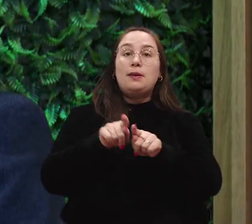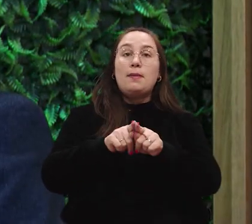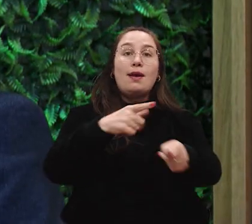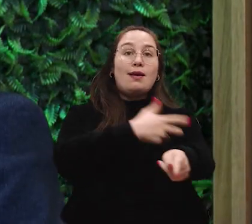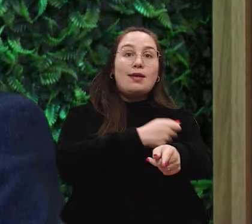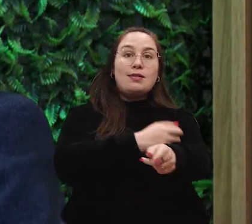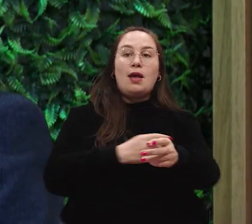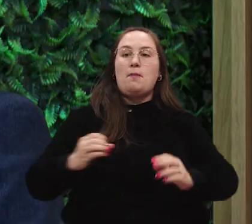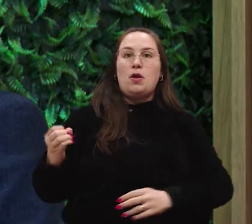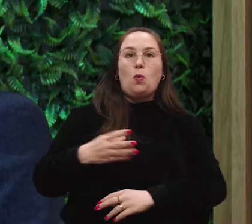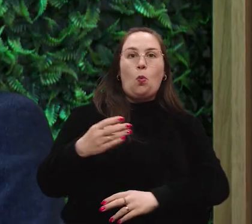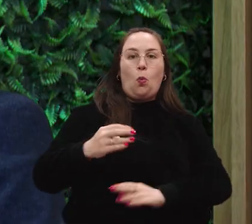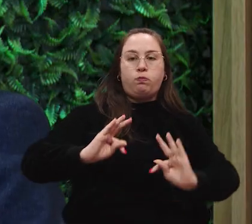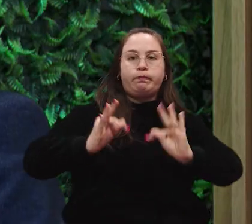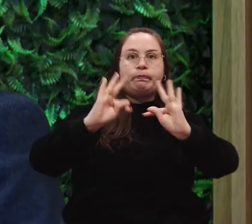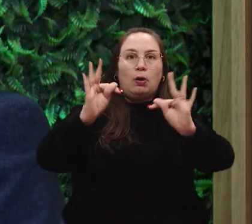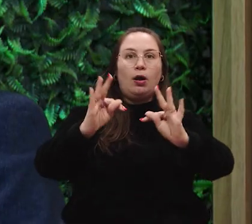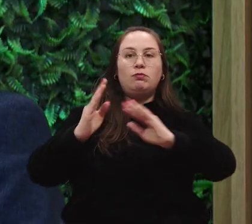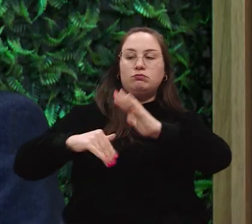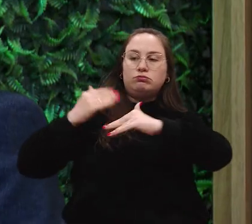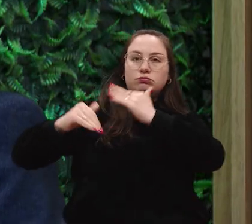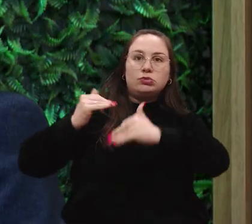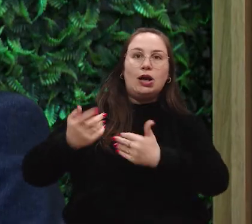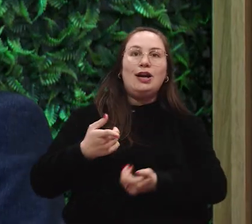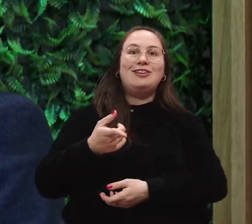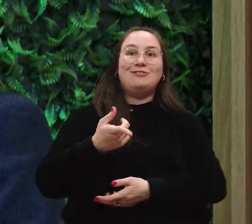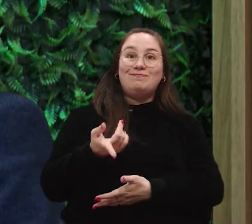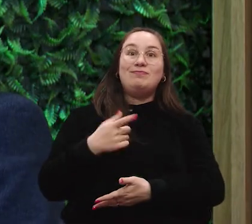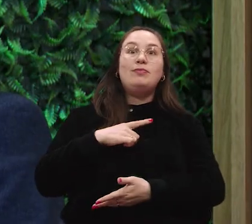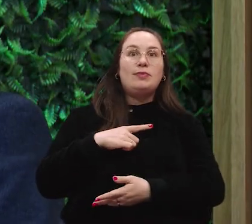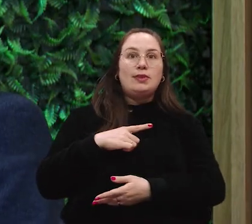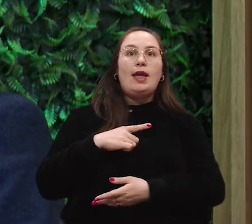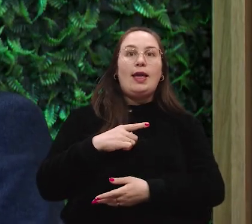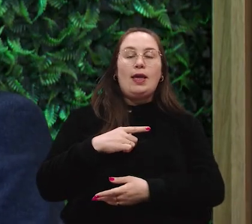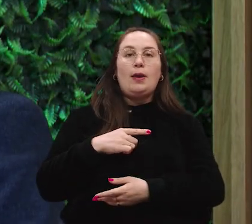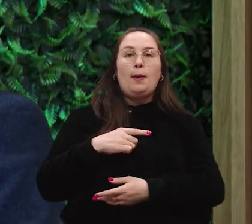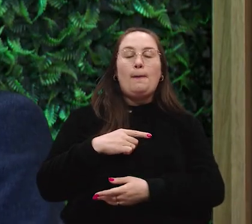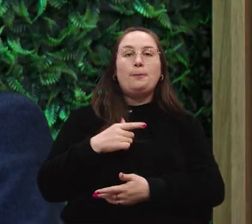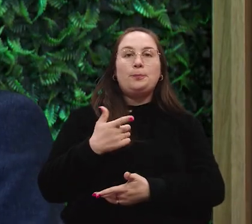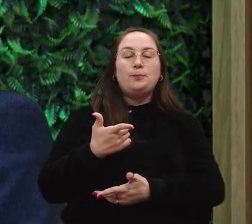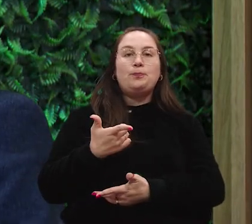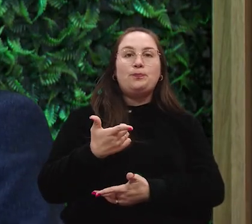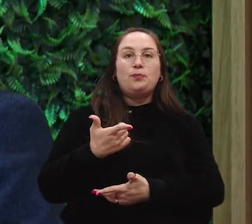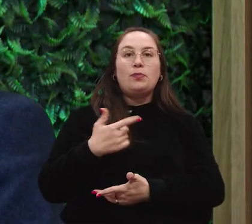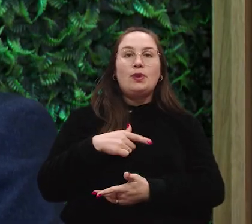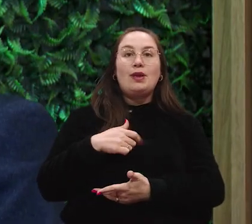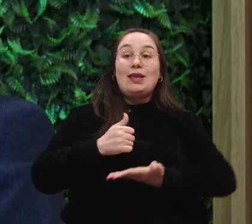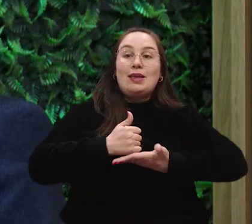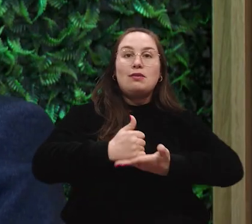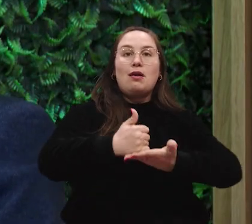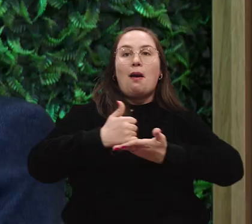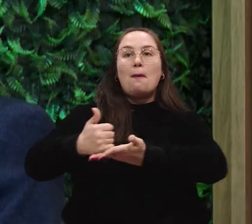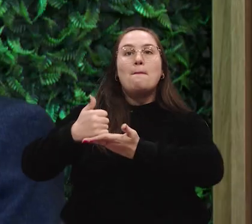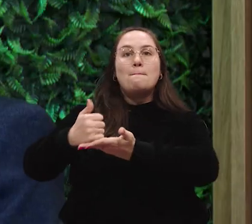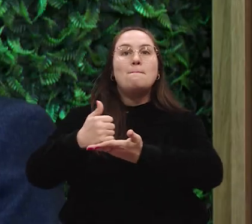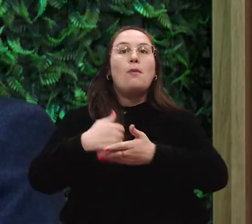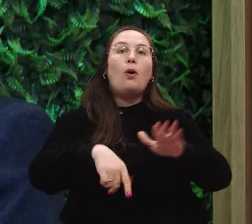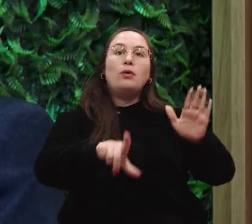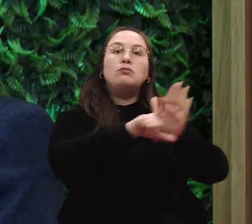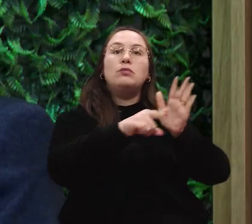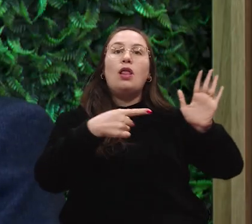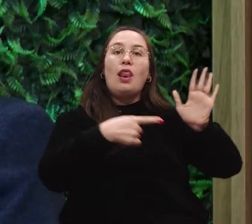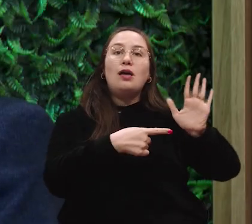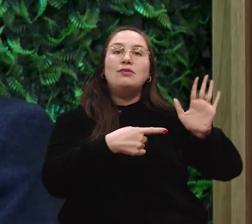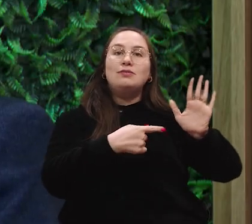de alta complexidade, tem medidas protetivas hoje que dão sustentação legal para